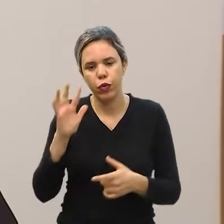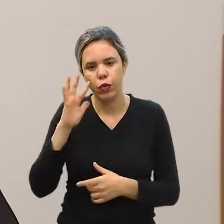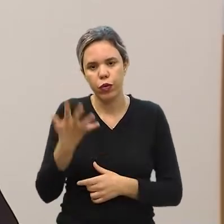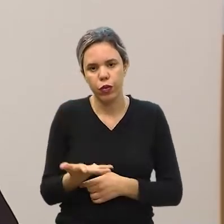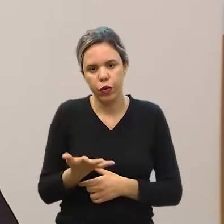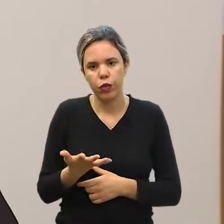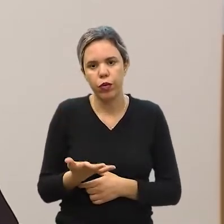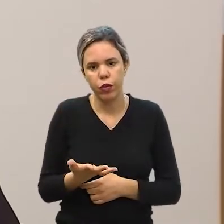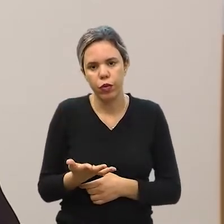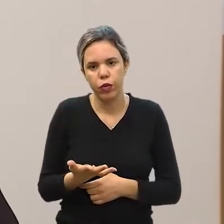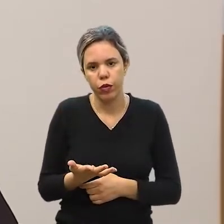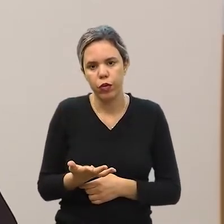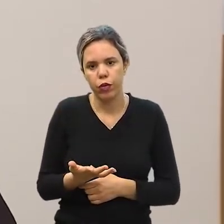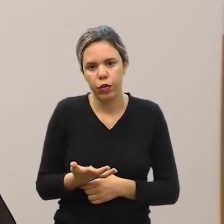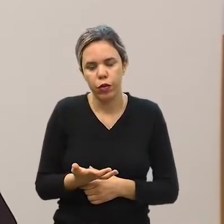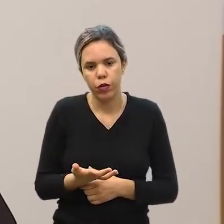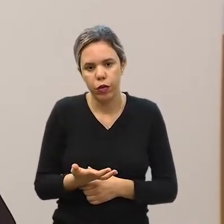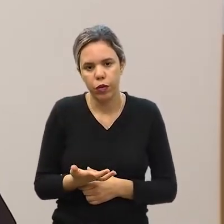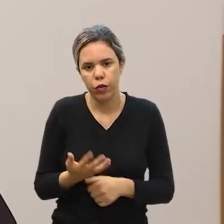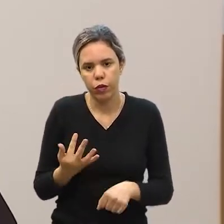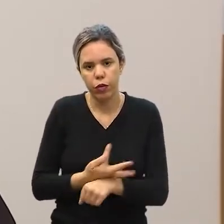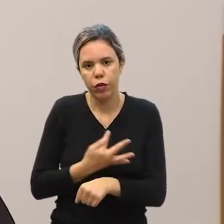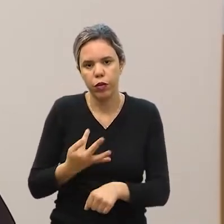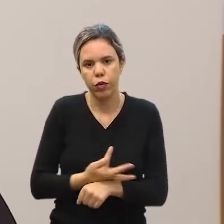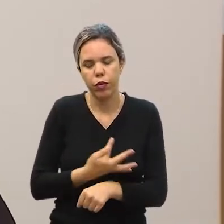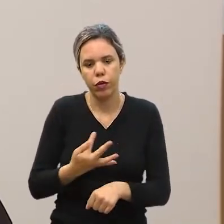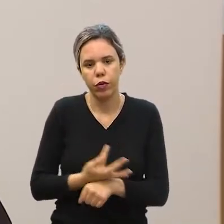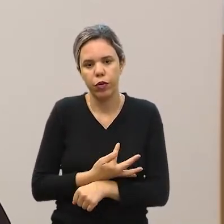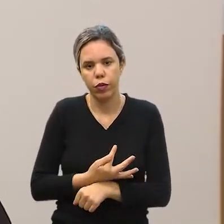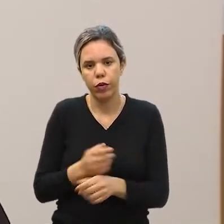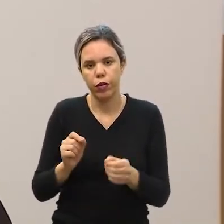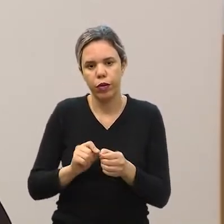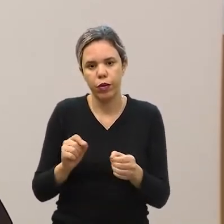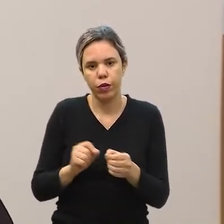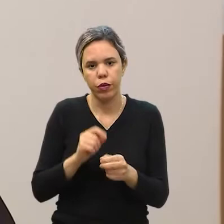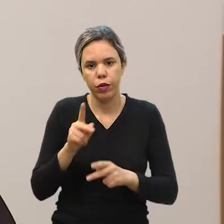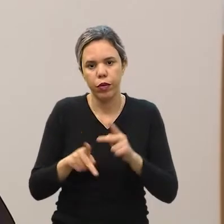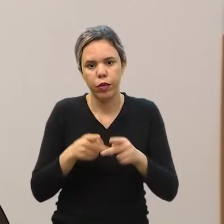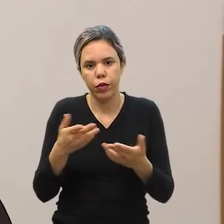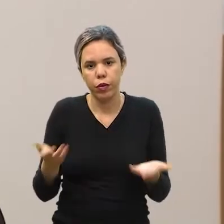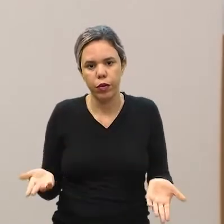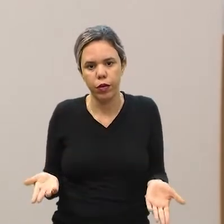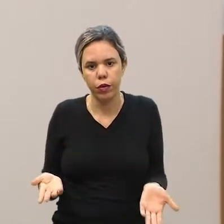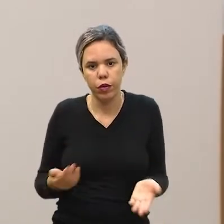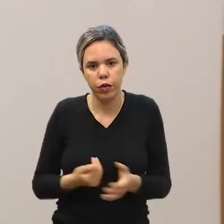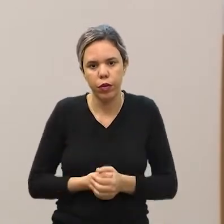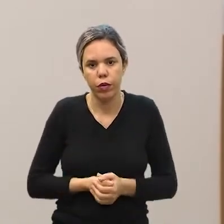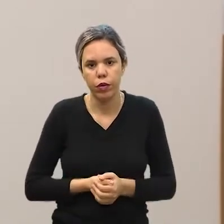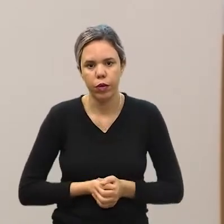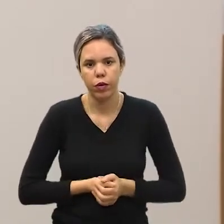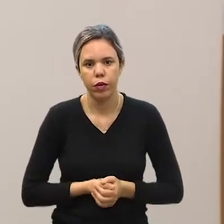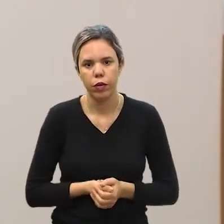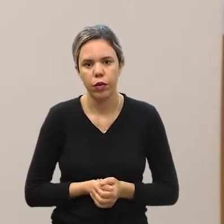resultado dessa crise, ela fez muitas pessoas